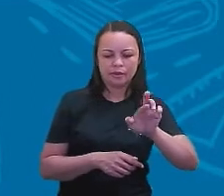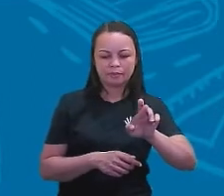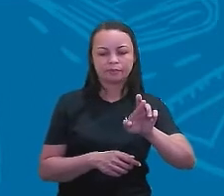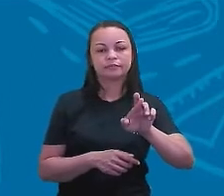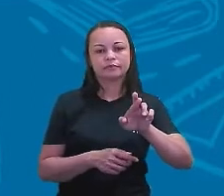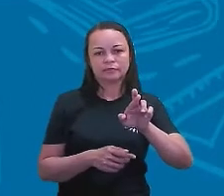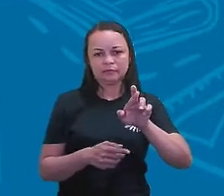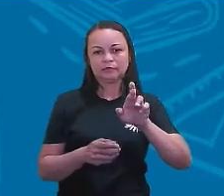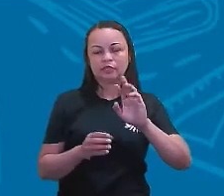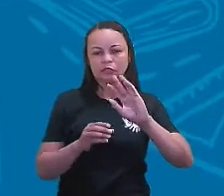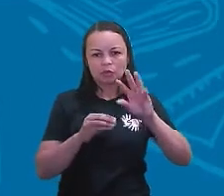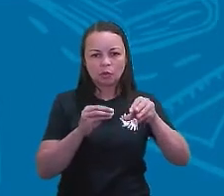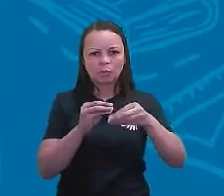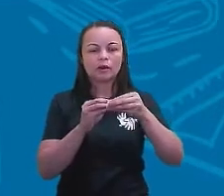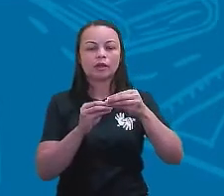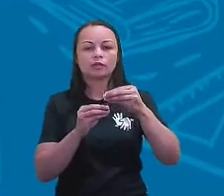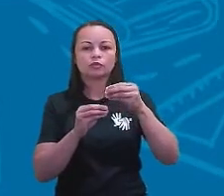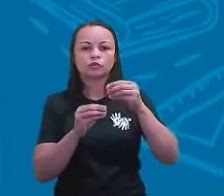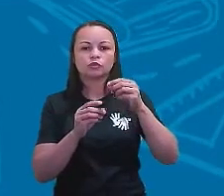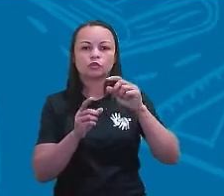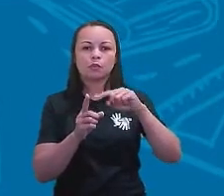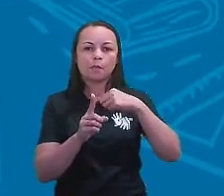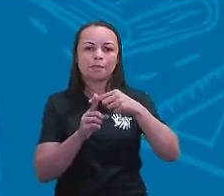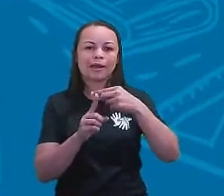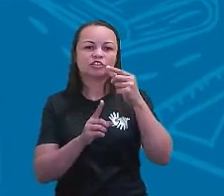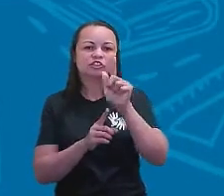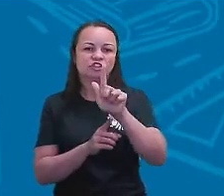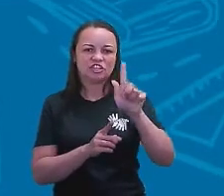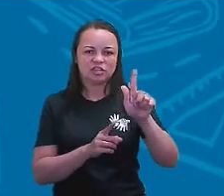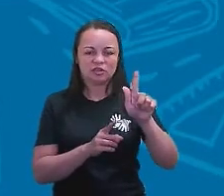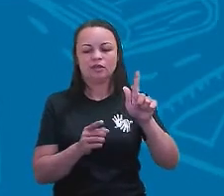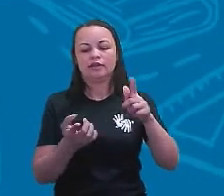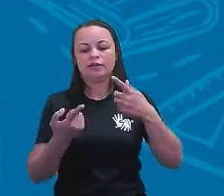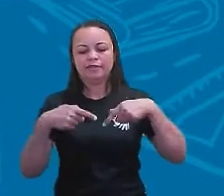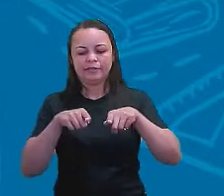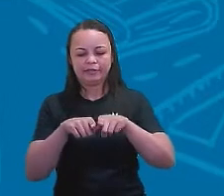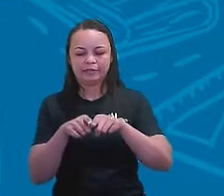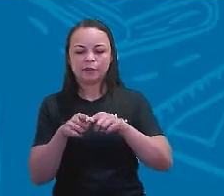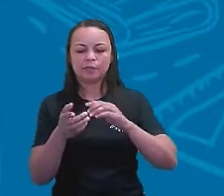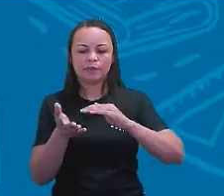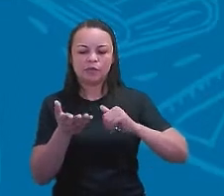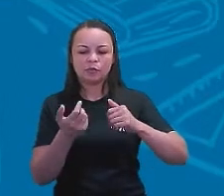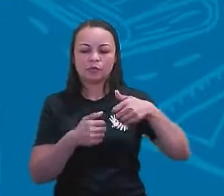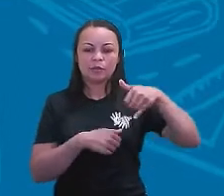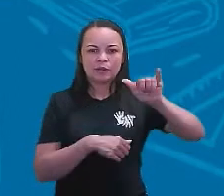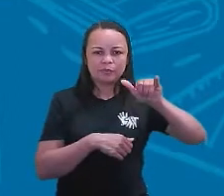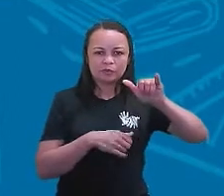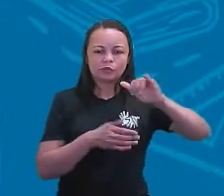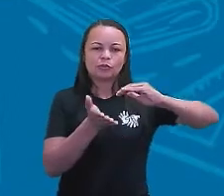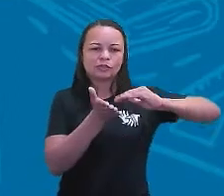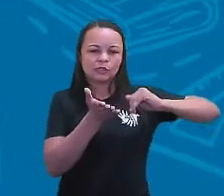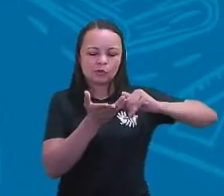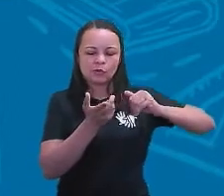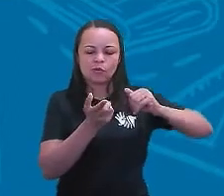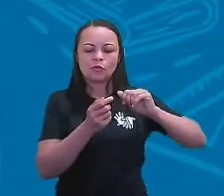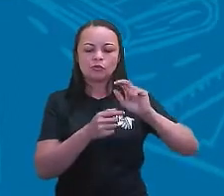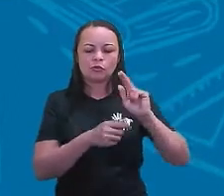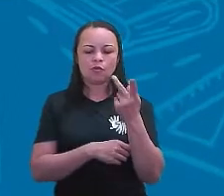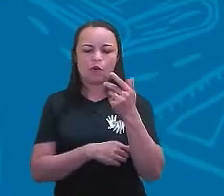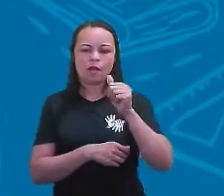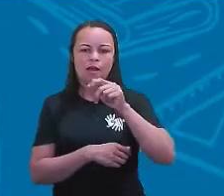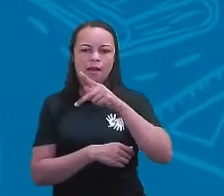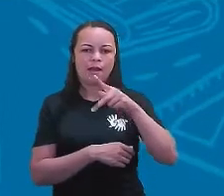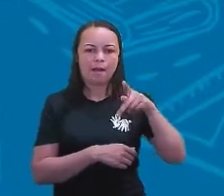bigger, dobrando o G, e o happy foi retirado aí o Y e ficou um I no lugar e acrescentado o